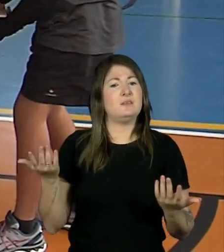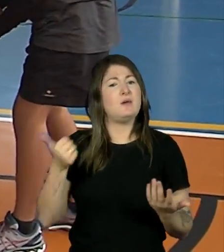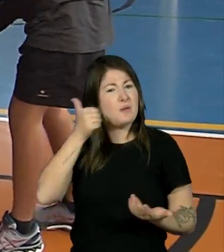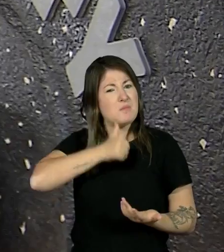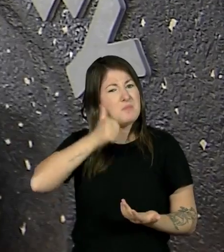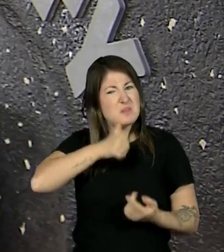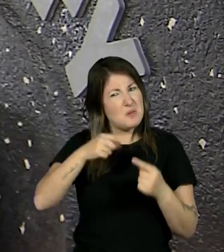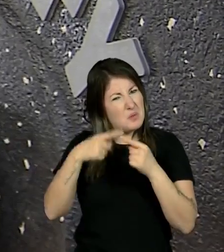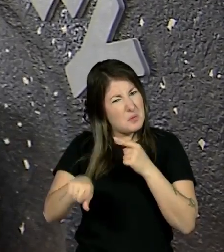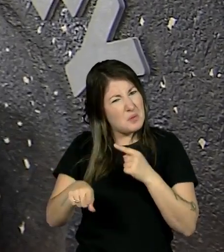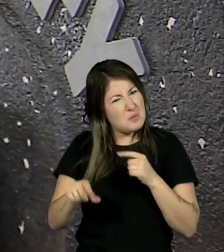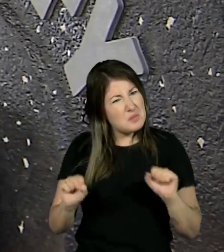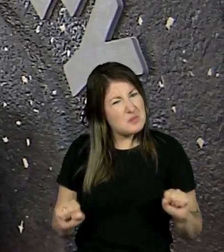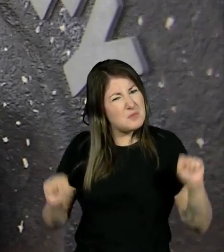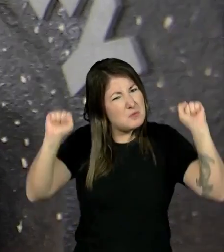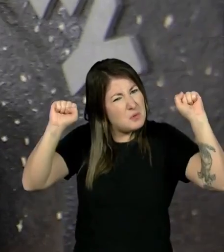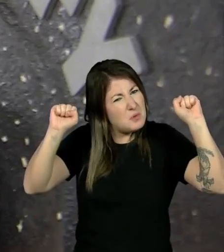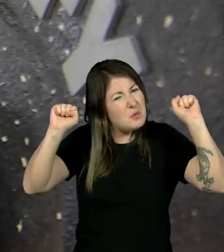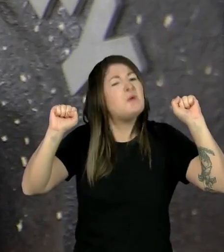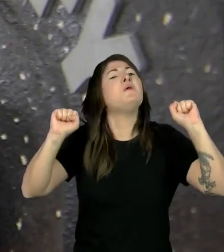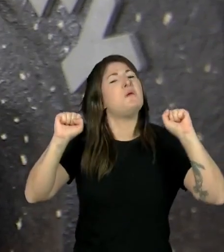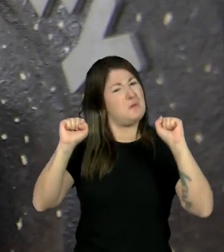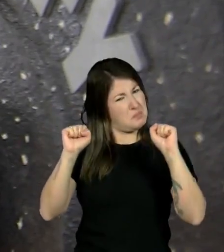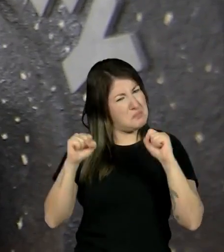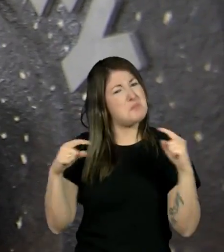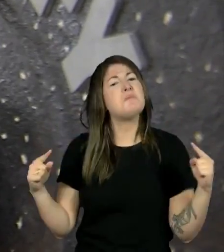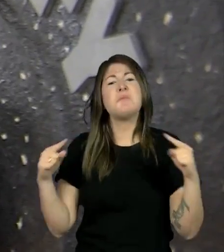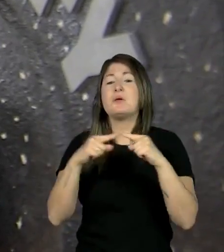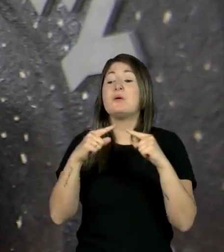Não, fazer força é coisa do ser humano.